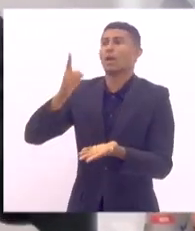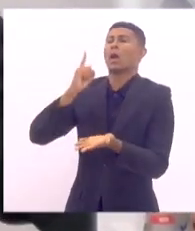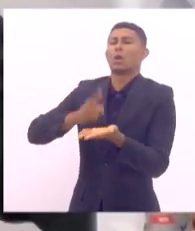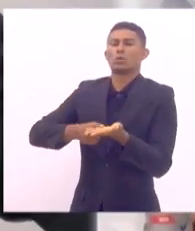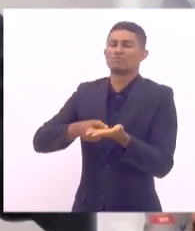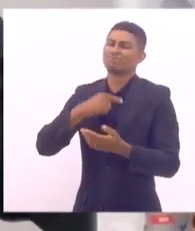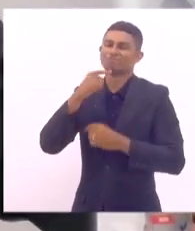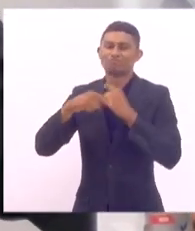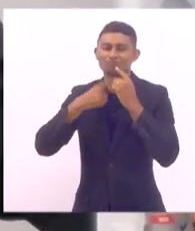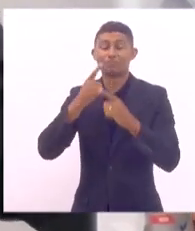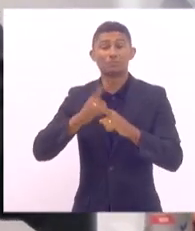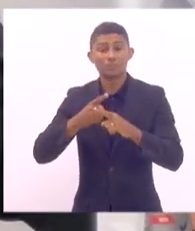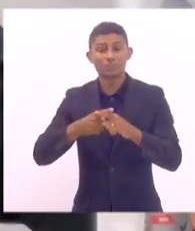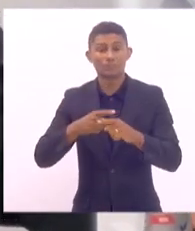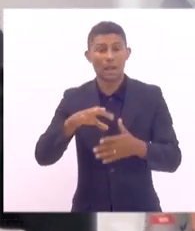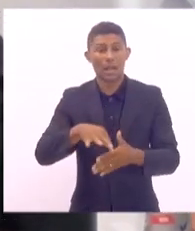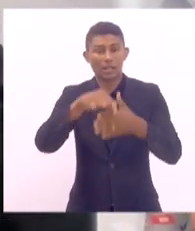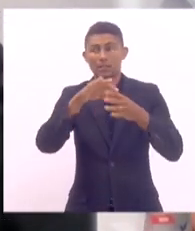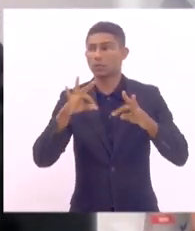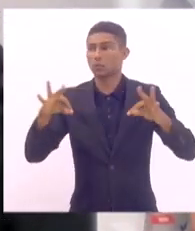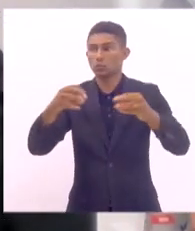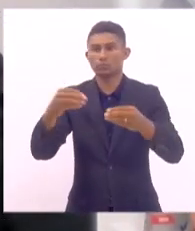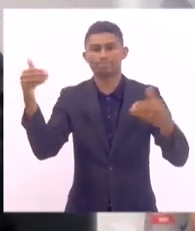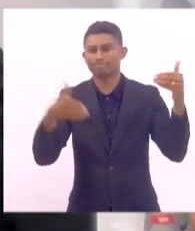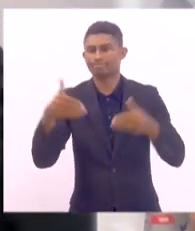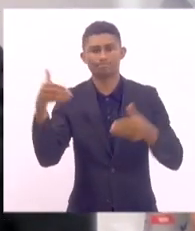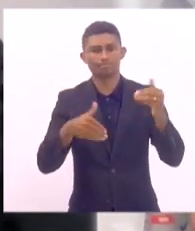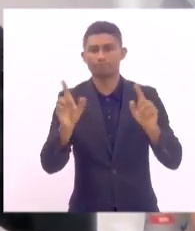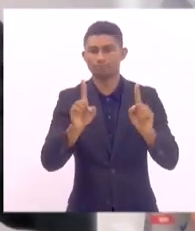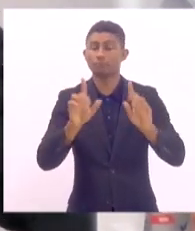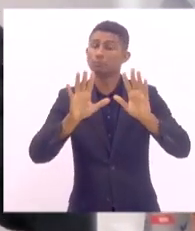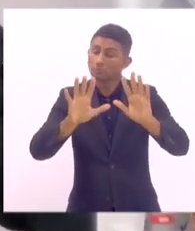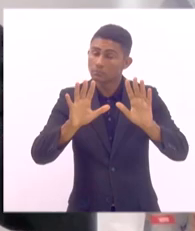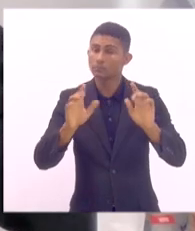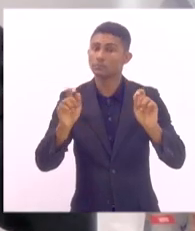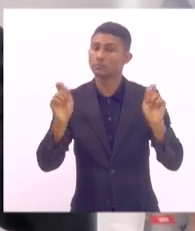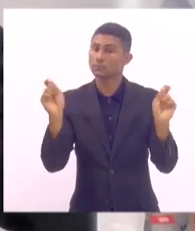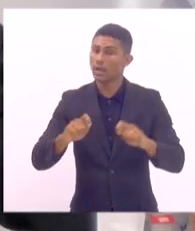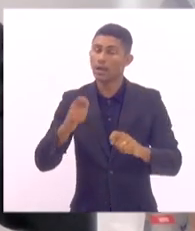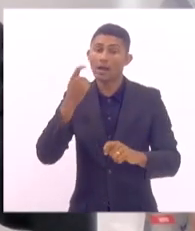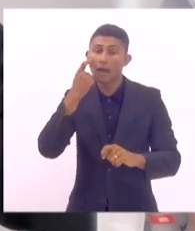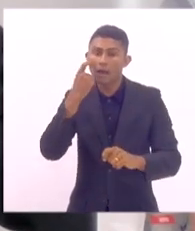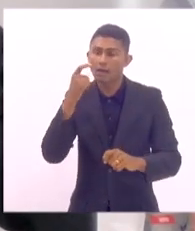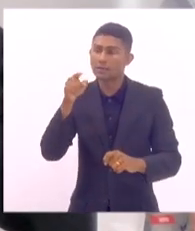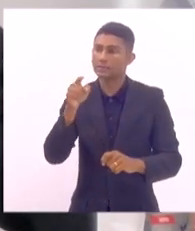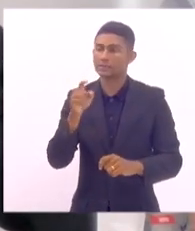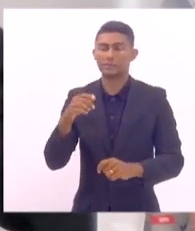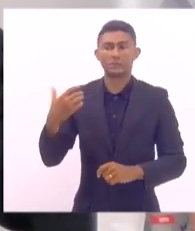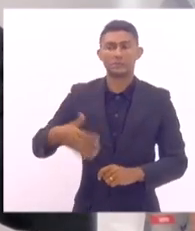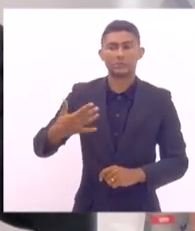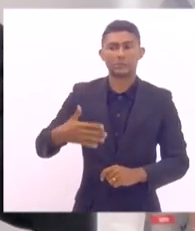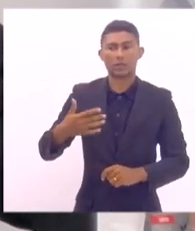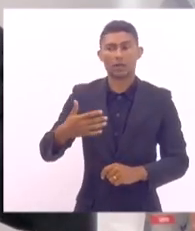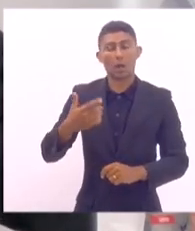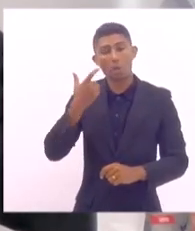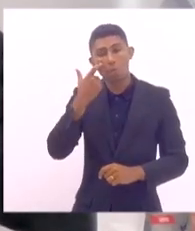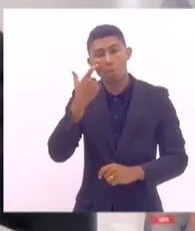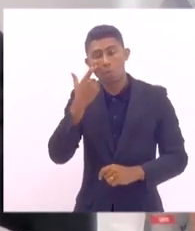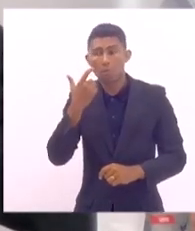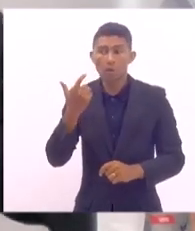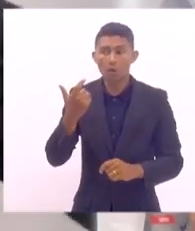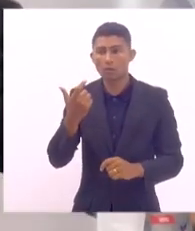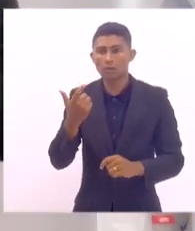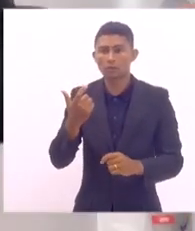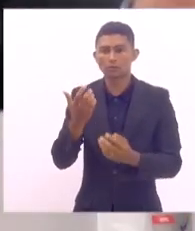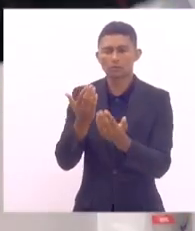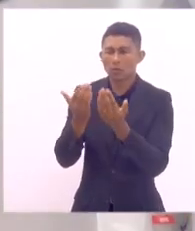porque não estão todos os líderes, mas dá para a gente fazer esse acordo de procedimento. É um polêmico? Vamos tratar e a gente pede para que...